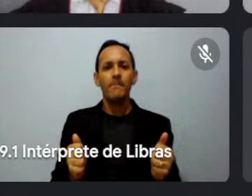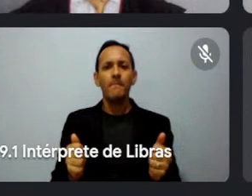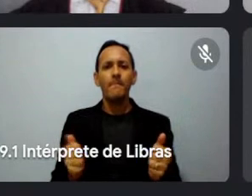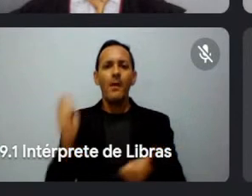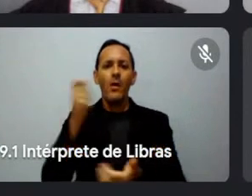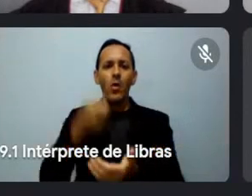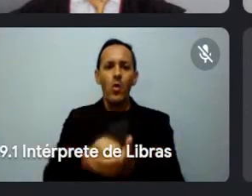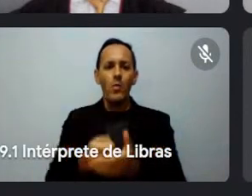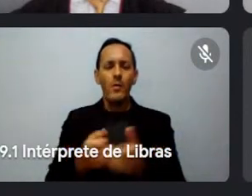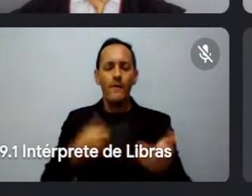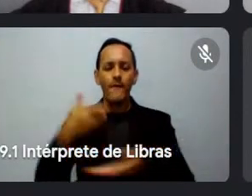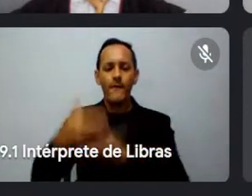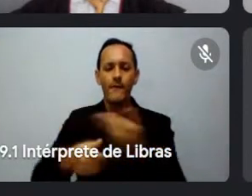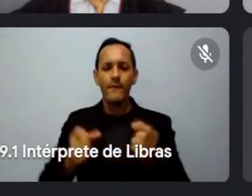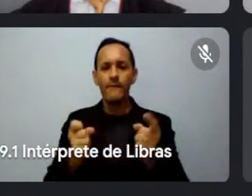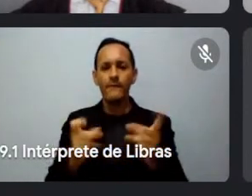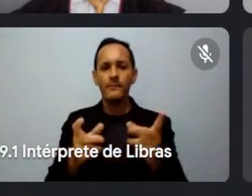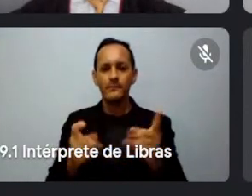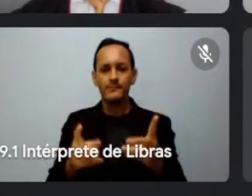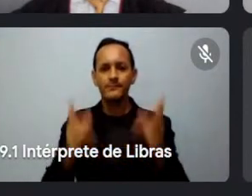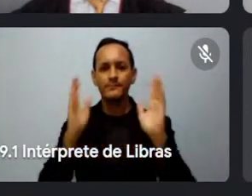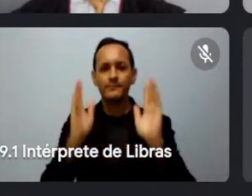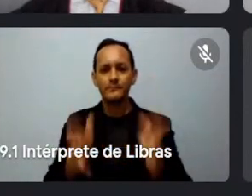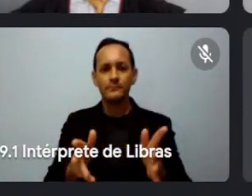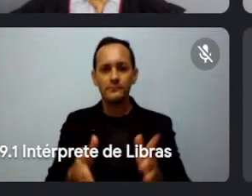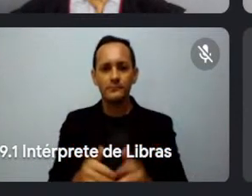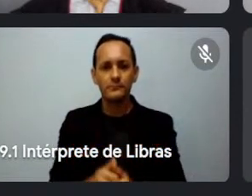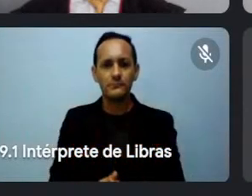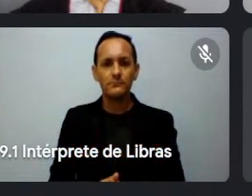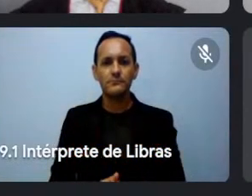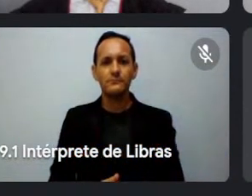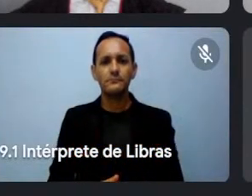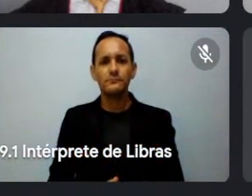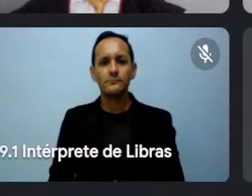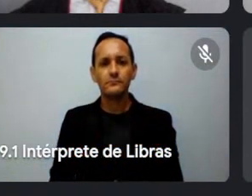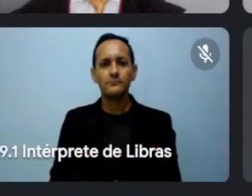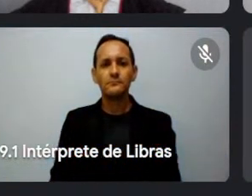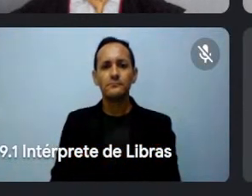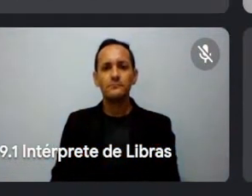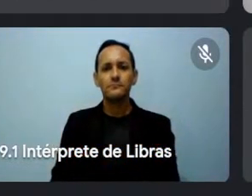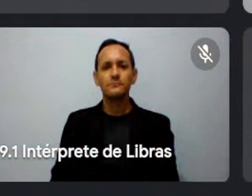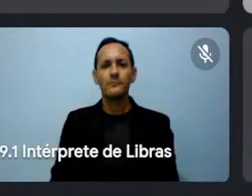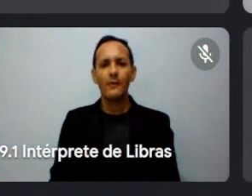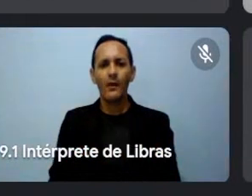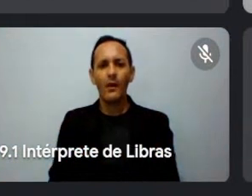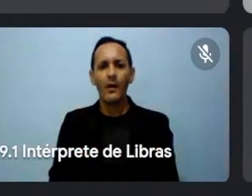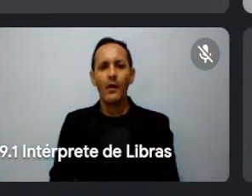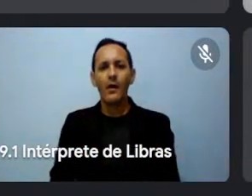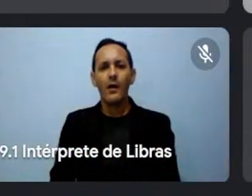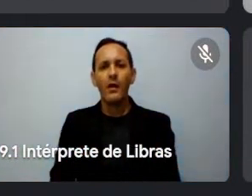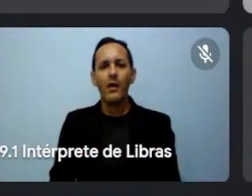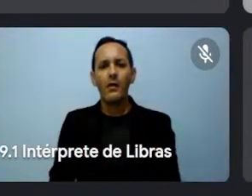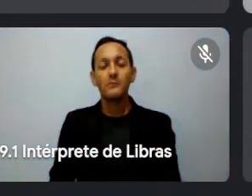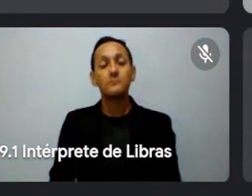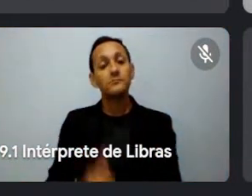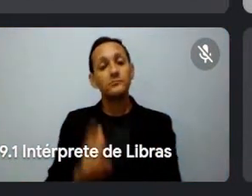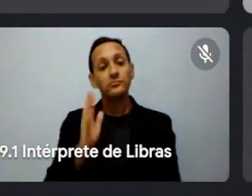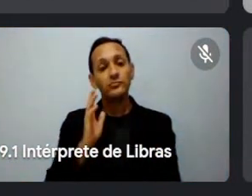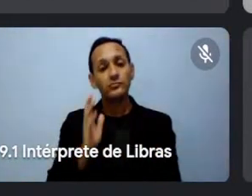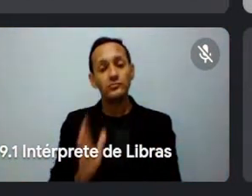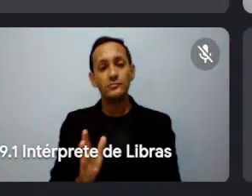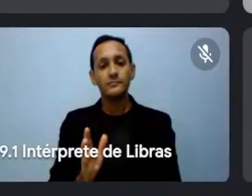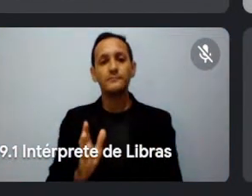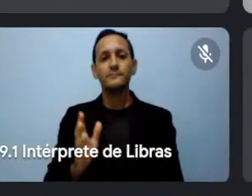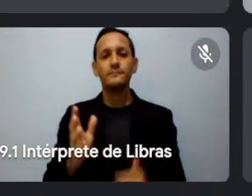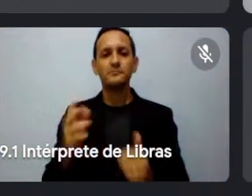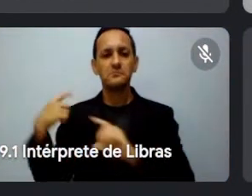compra e venda e que por se tratar de bem móvel é estaria operada